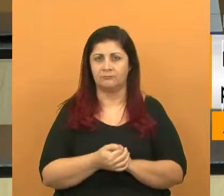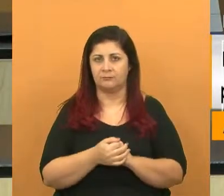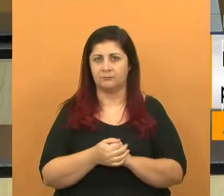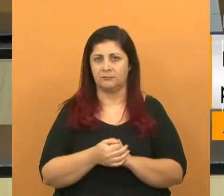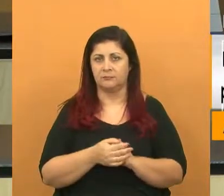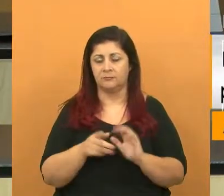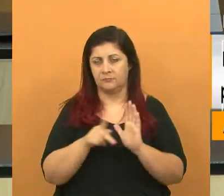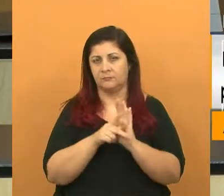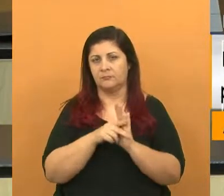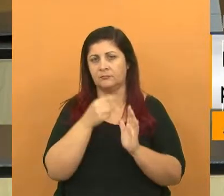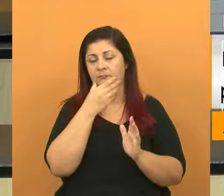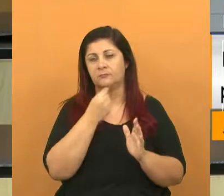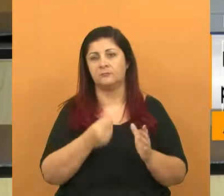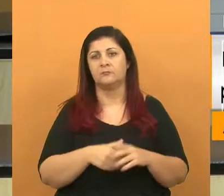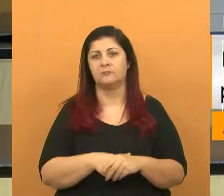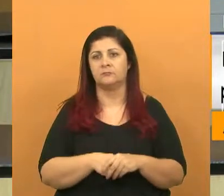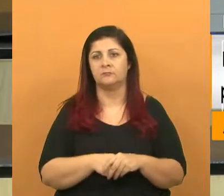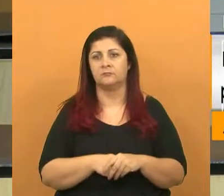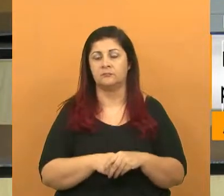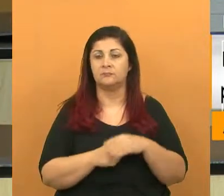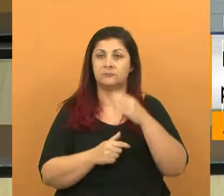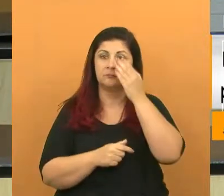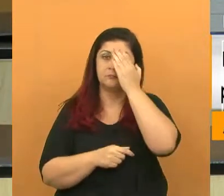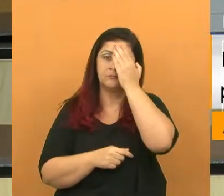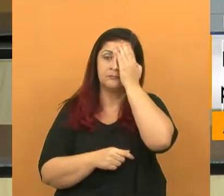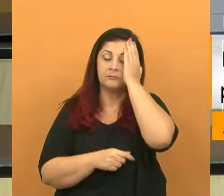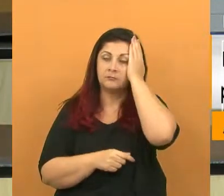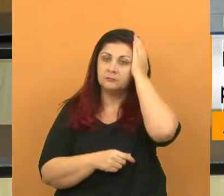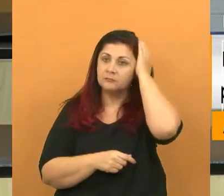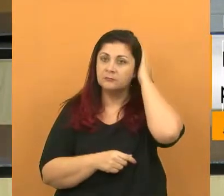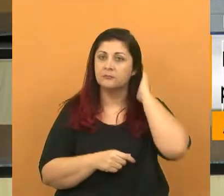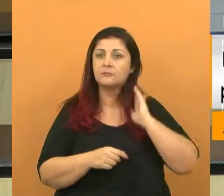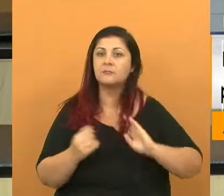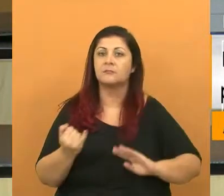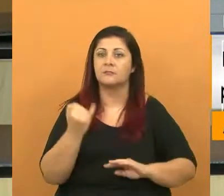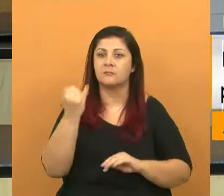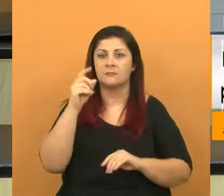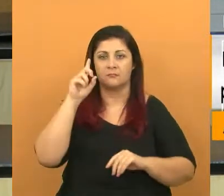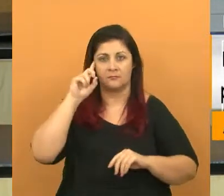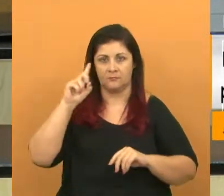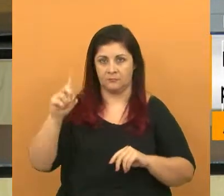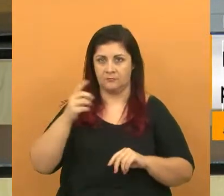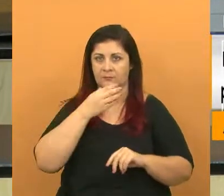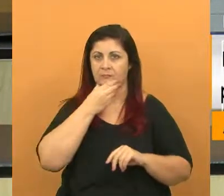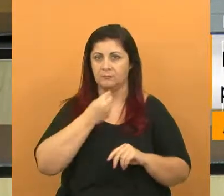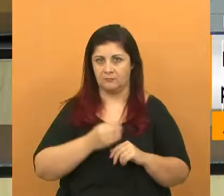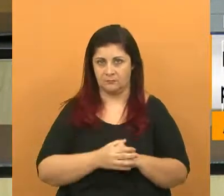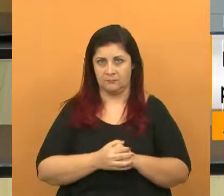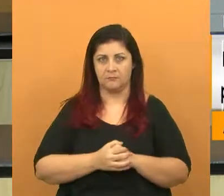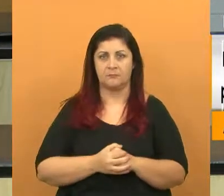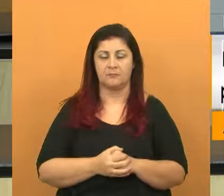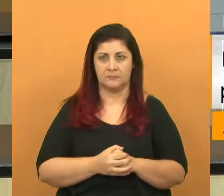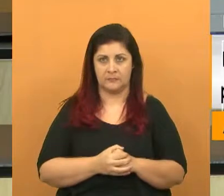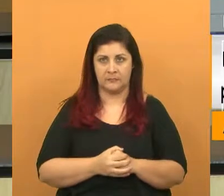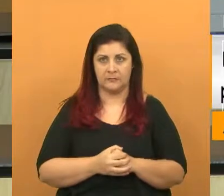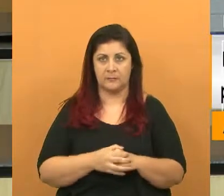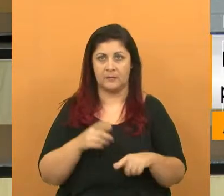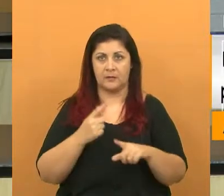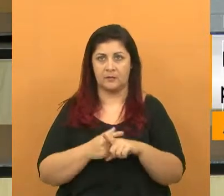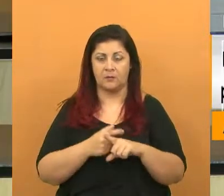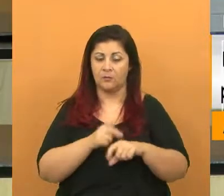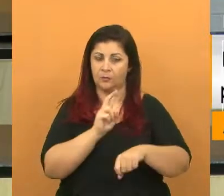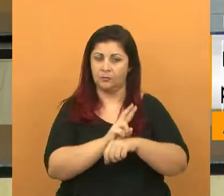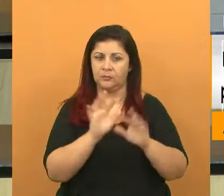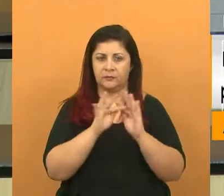Então, reforço que esse dia é importante e reforço também a necessidade de que esse homem vá para